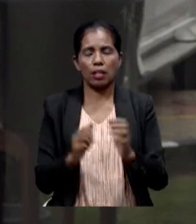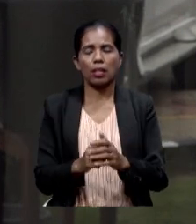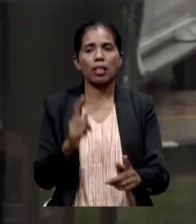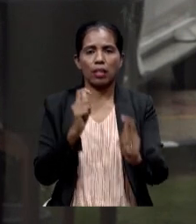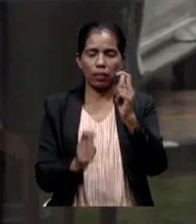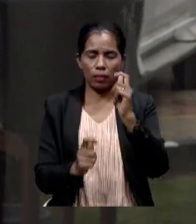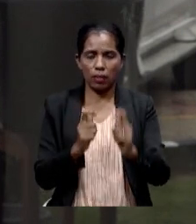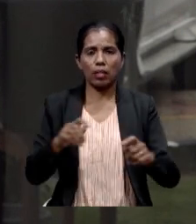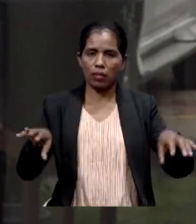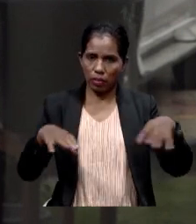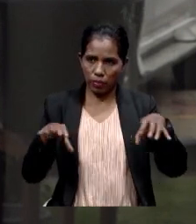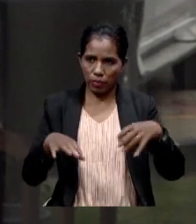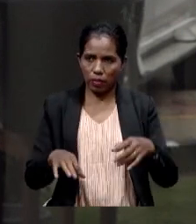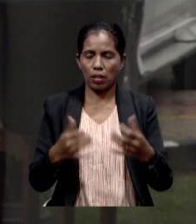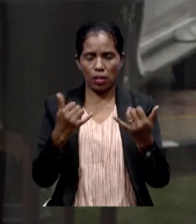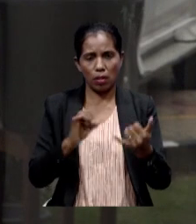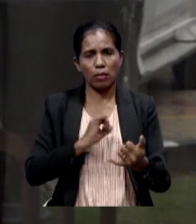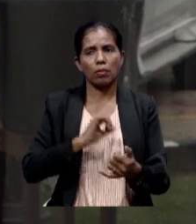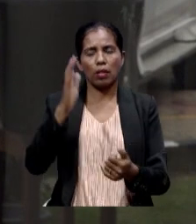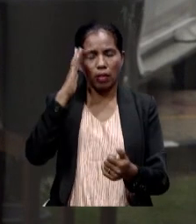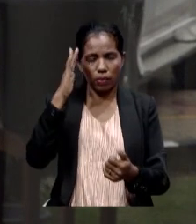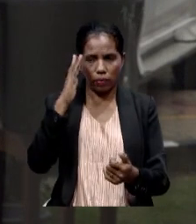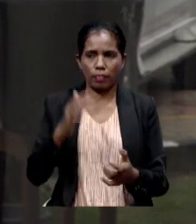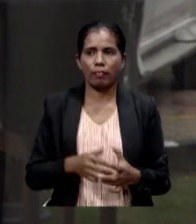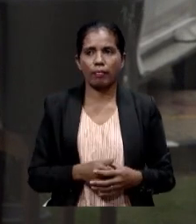nem é serviço. Não é? Ou não é?